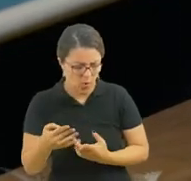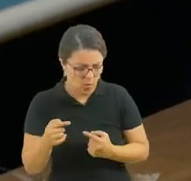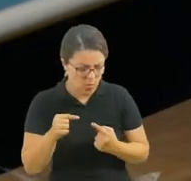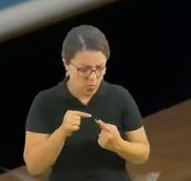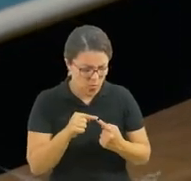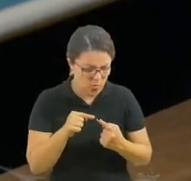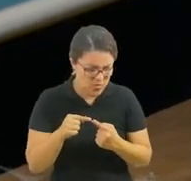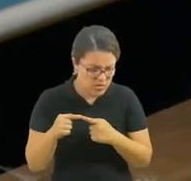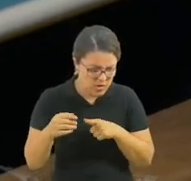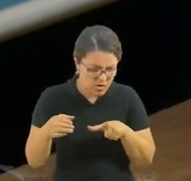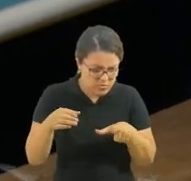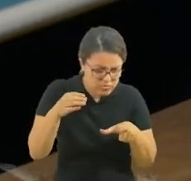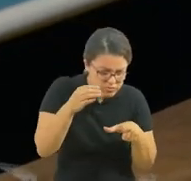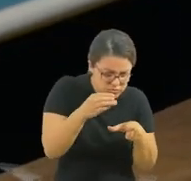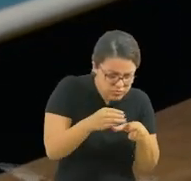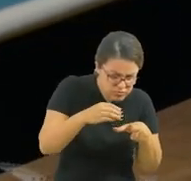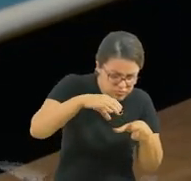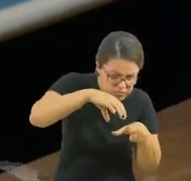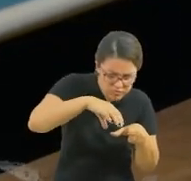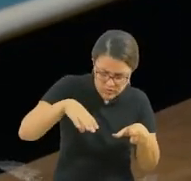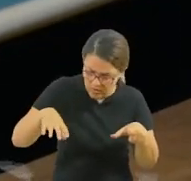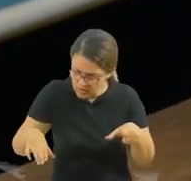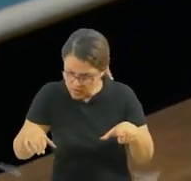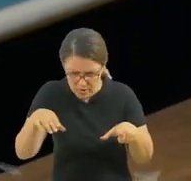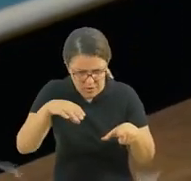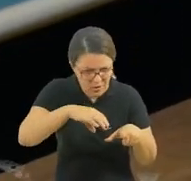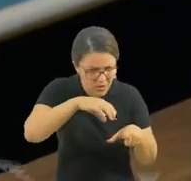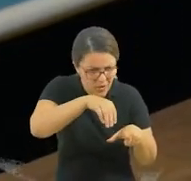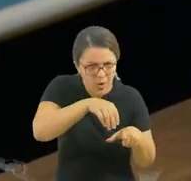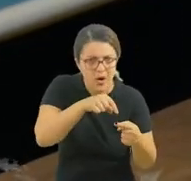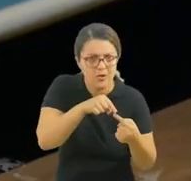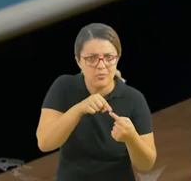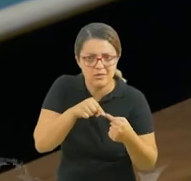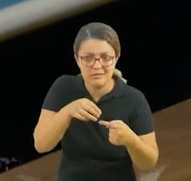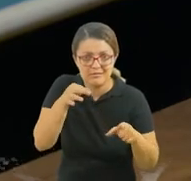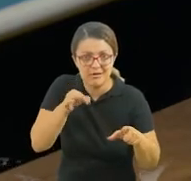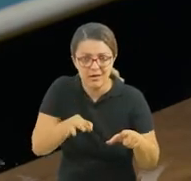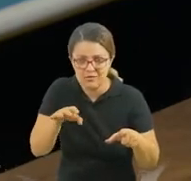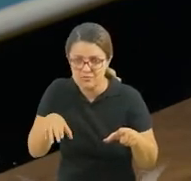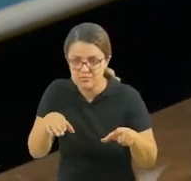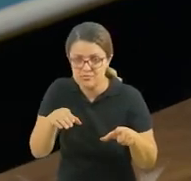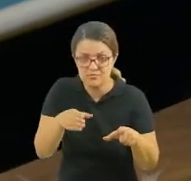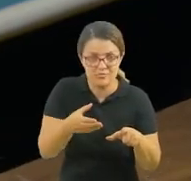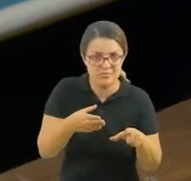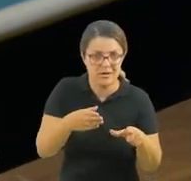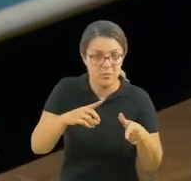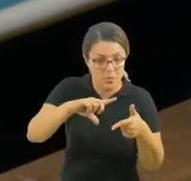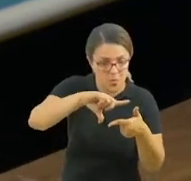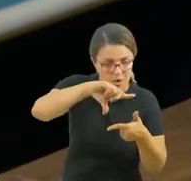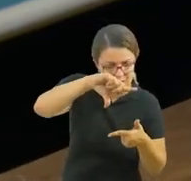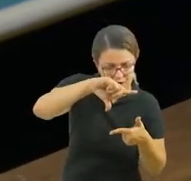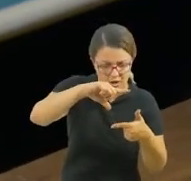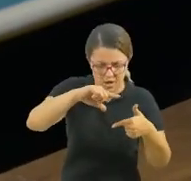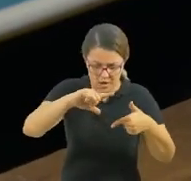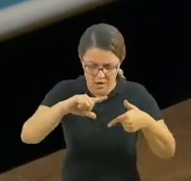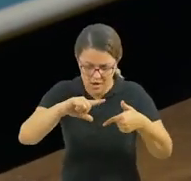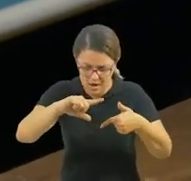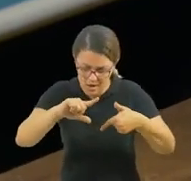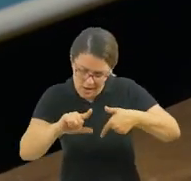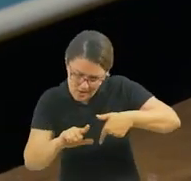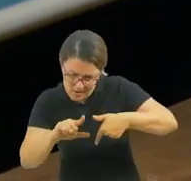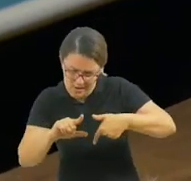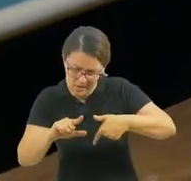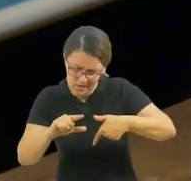testando. Principalmente as formas do quadrado e do retângulo vai gerar um pouquinho de conflito. Ele vai pensar, ele vai medir e depois ele